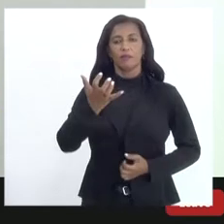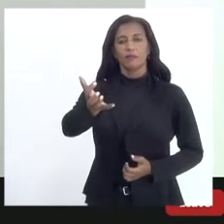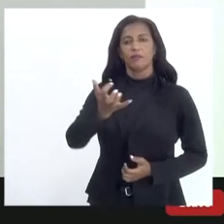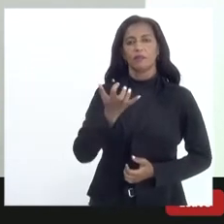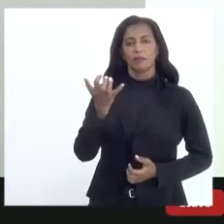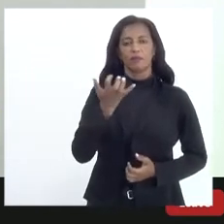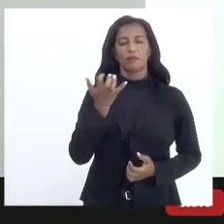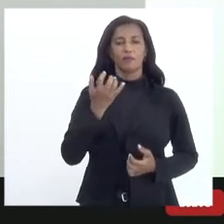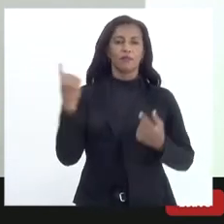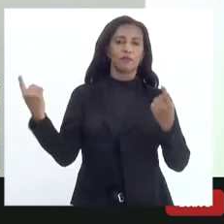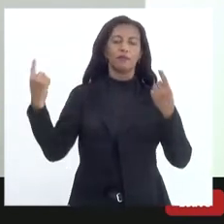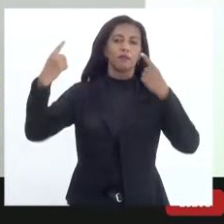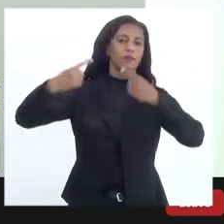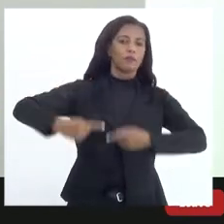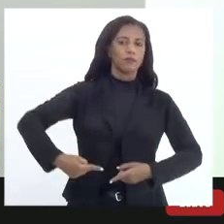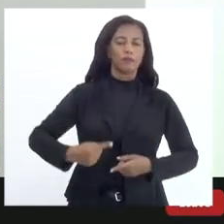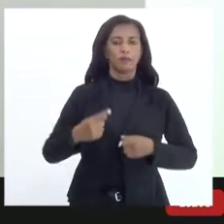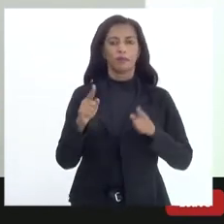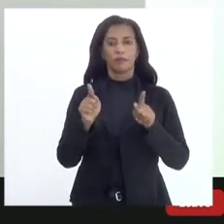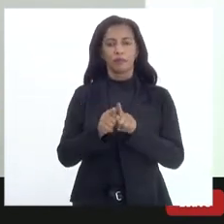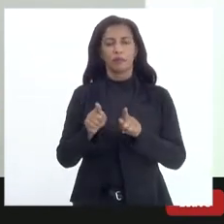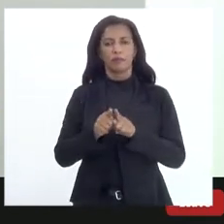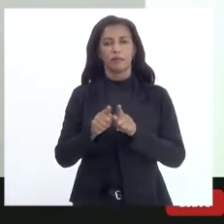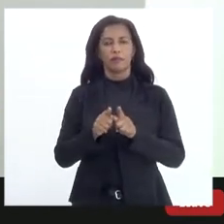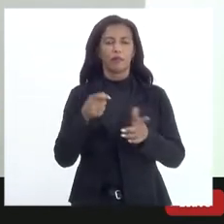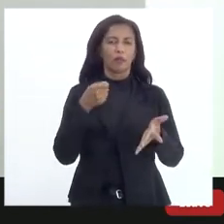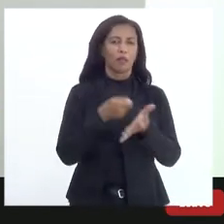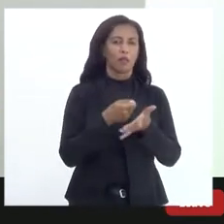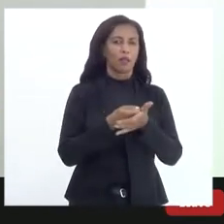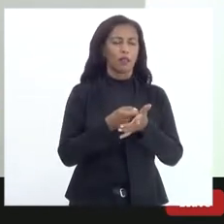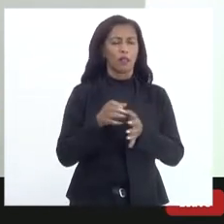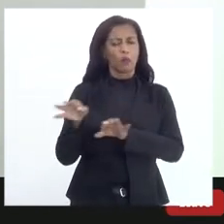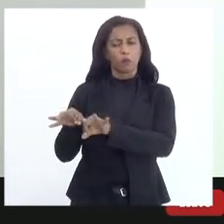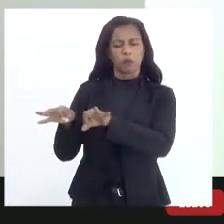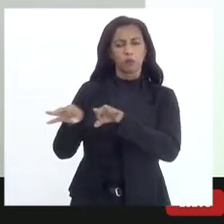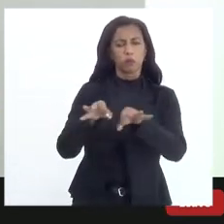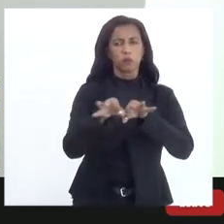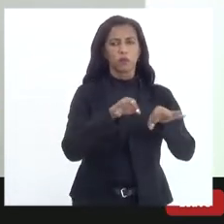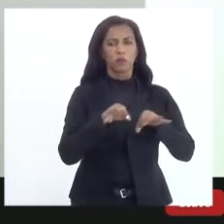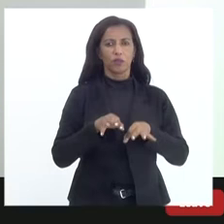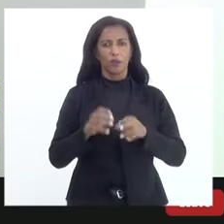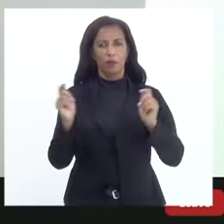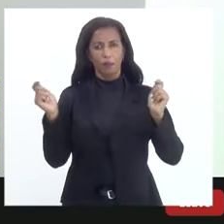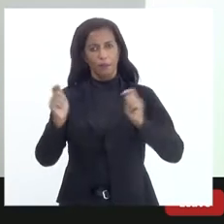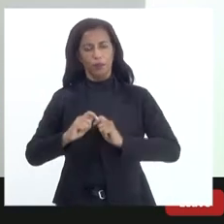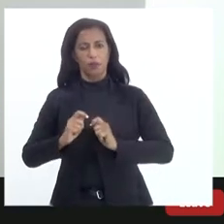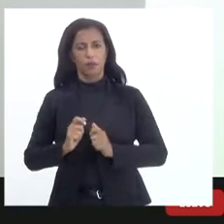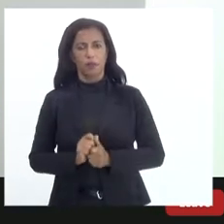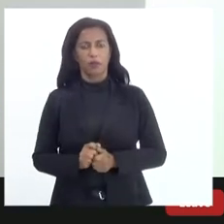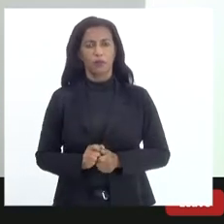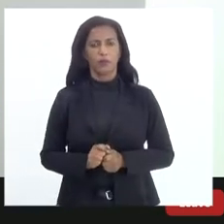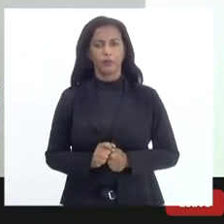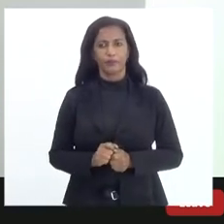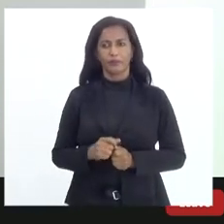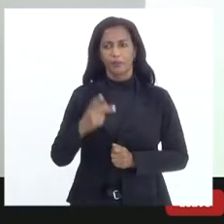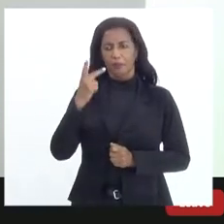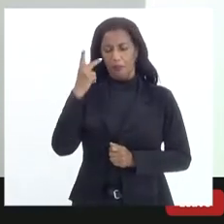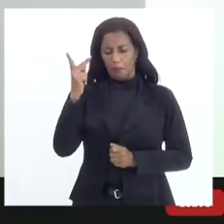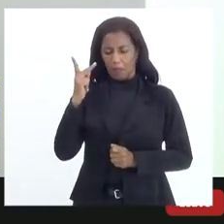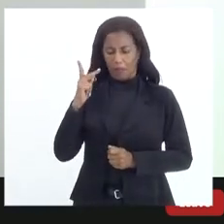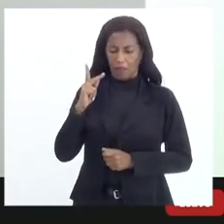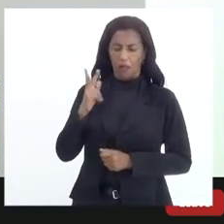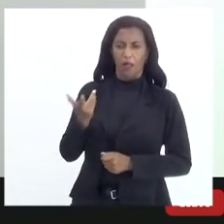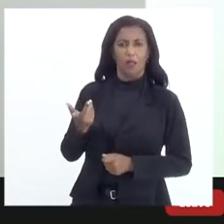de prevenir e de tentar todas as medidas possíveis para seja